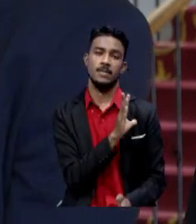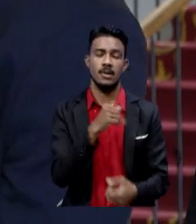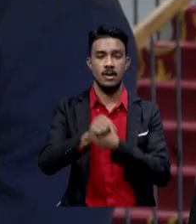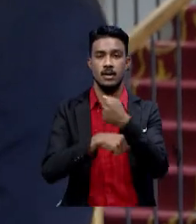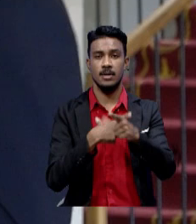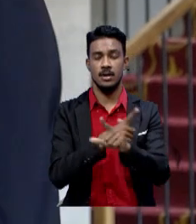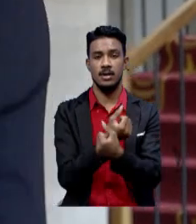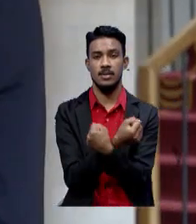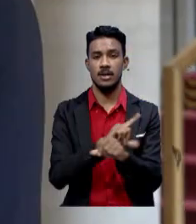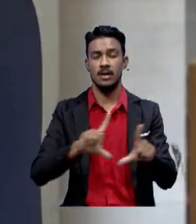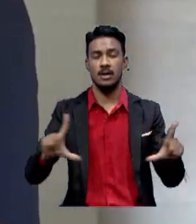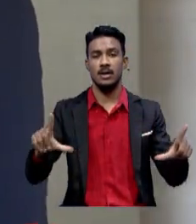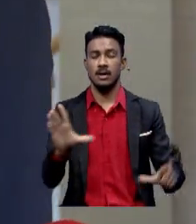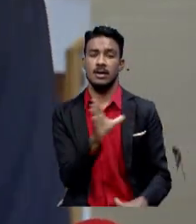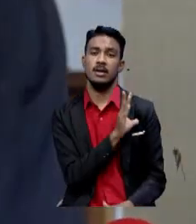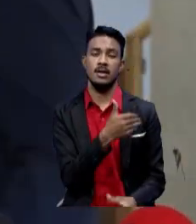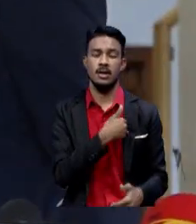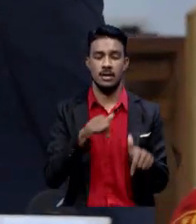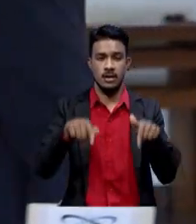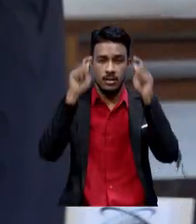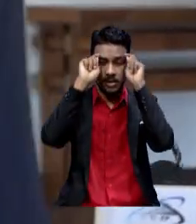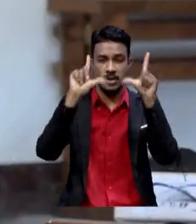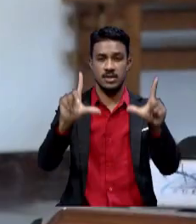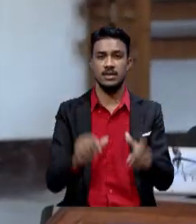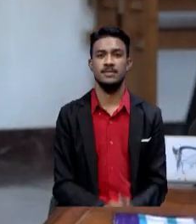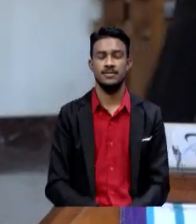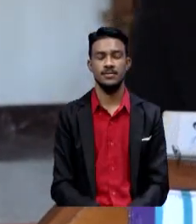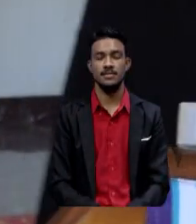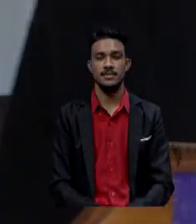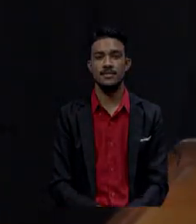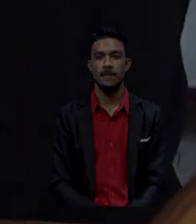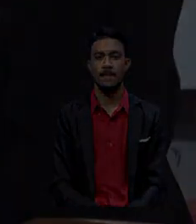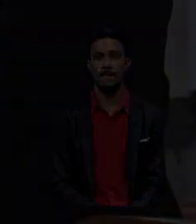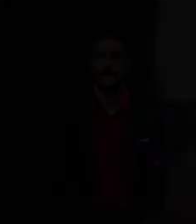imprensa, no liberdade de expressão e a Timor-Leste. Adereto Ximenes, GMN.